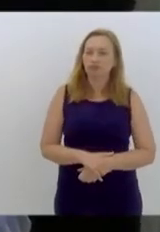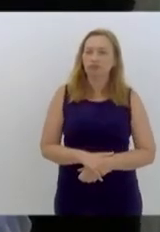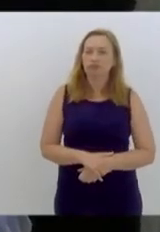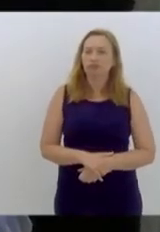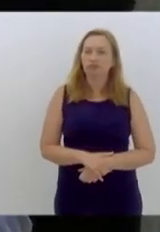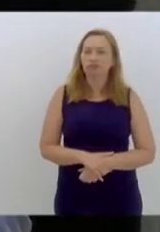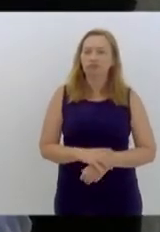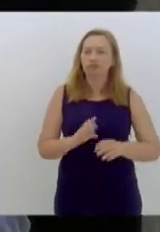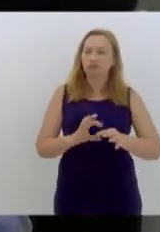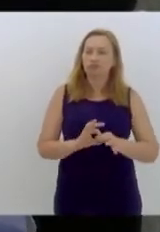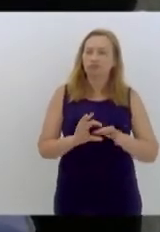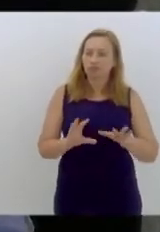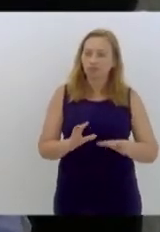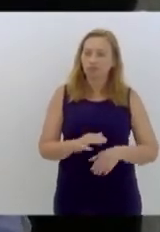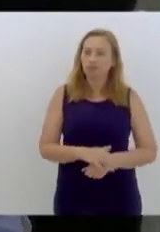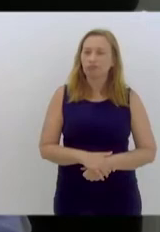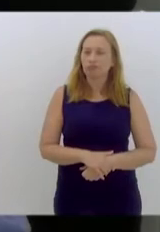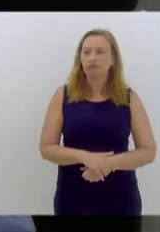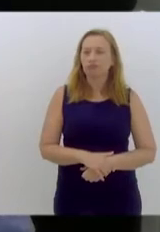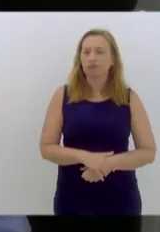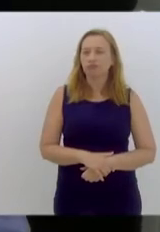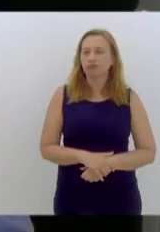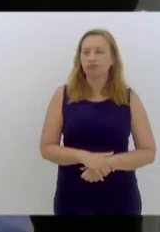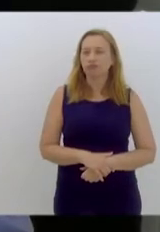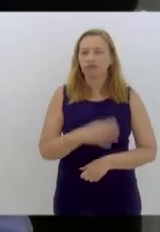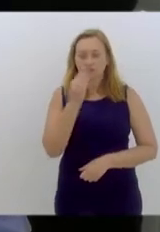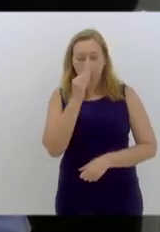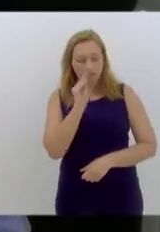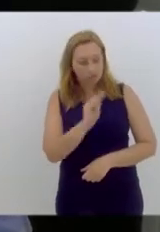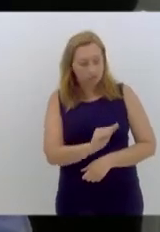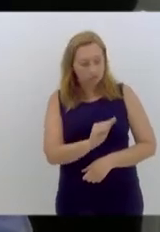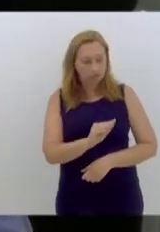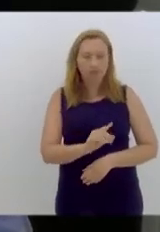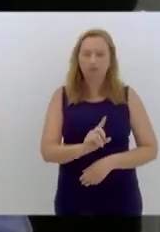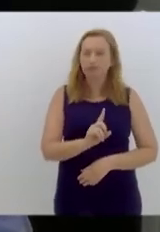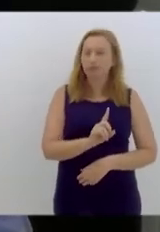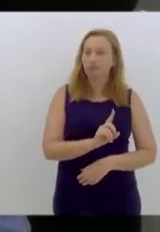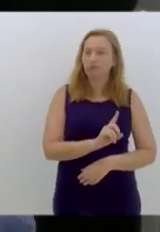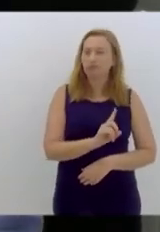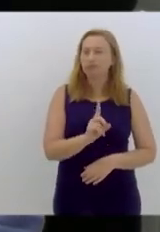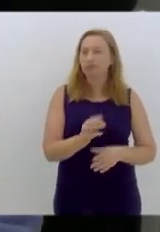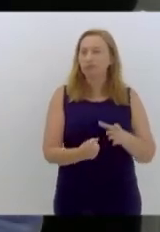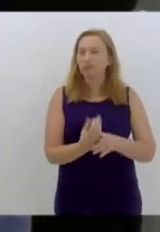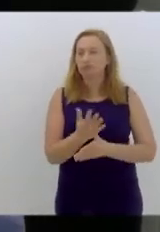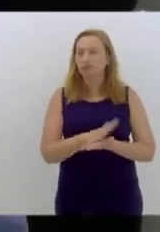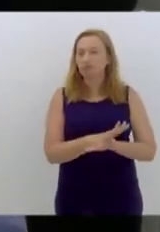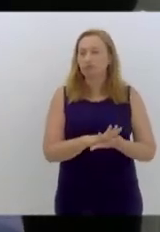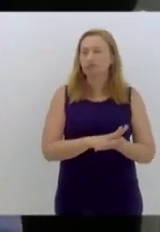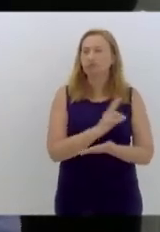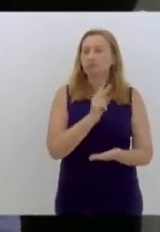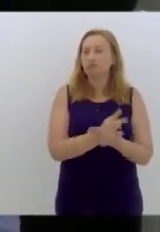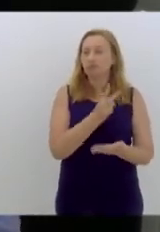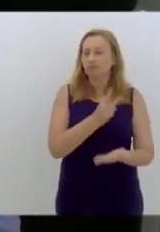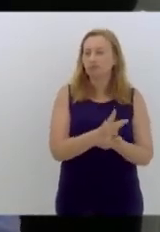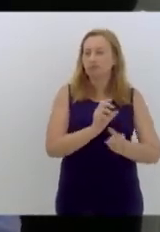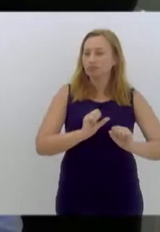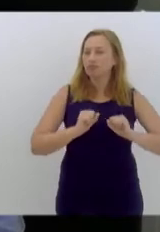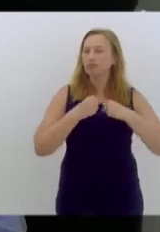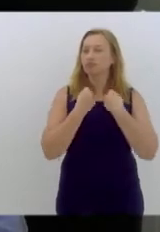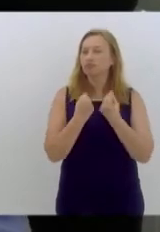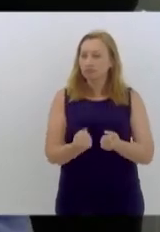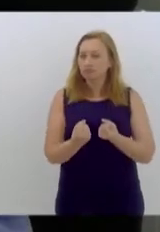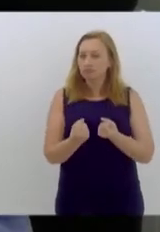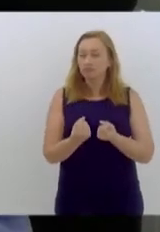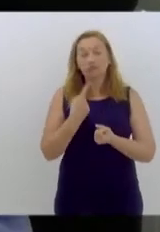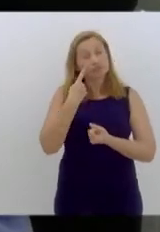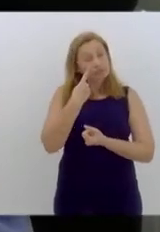sendo deixada de lado, está sendo desconstruída, apesar dos esforços que